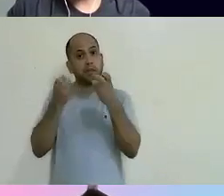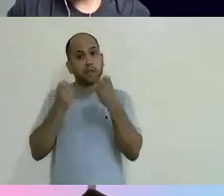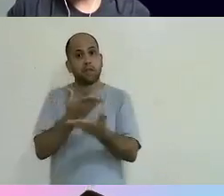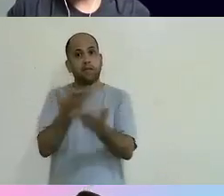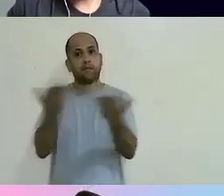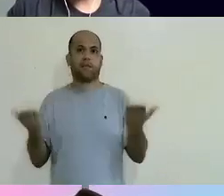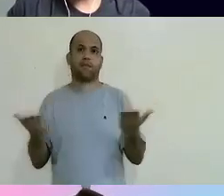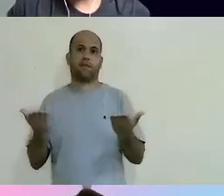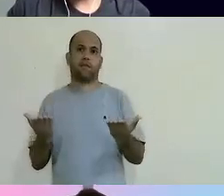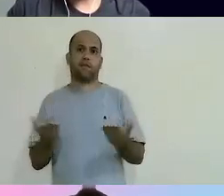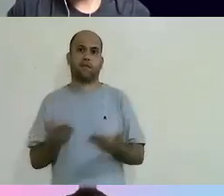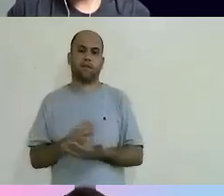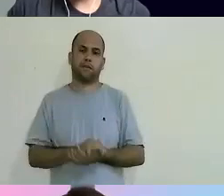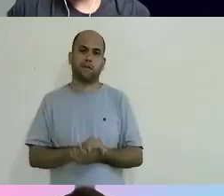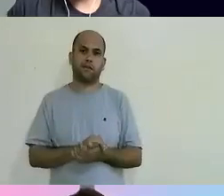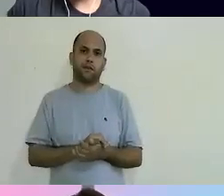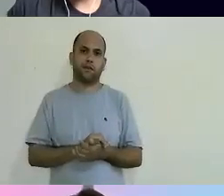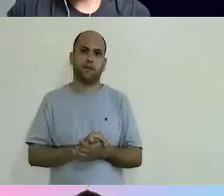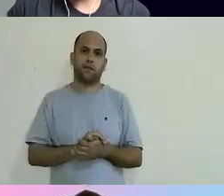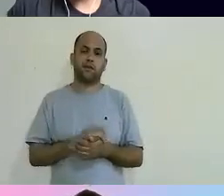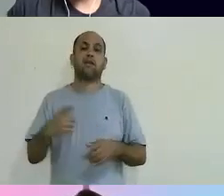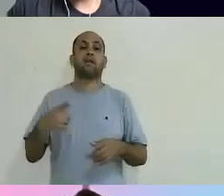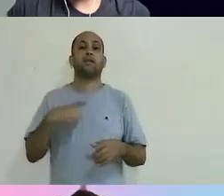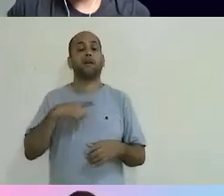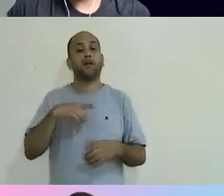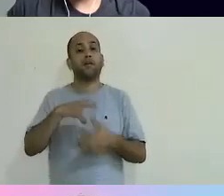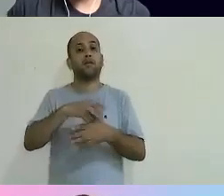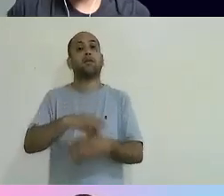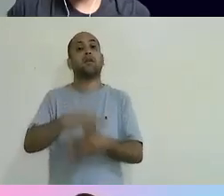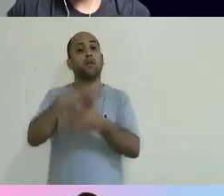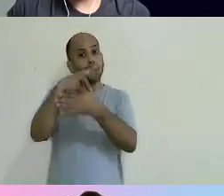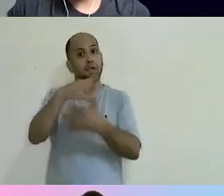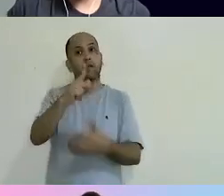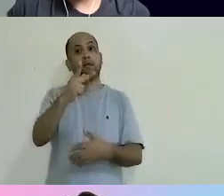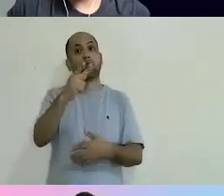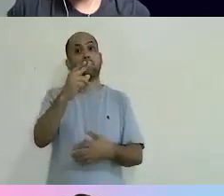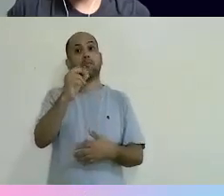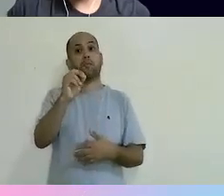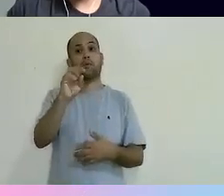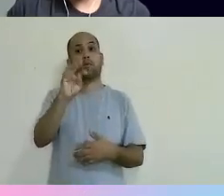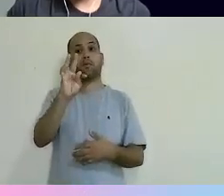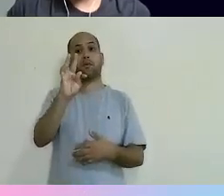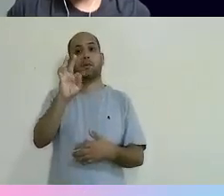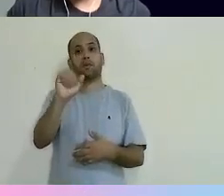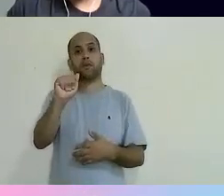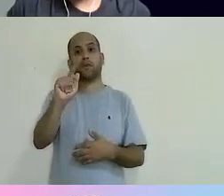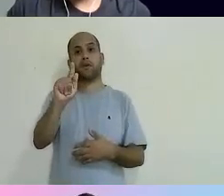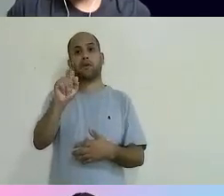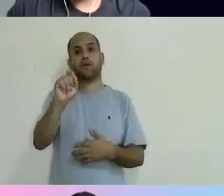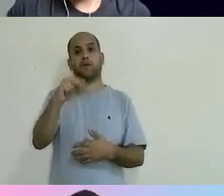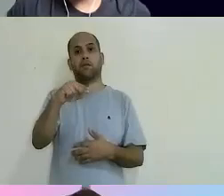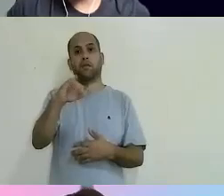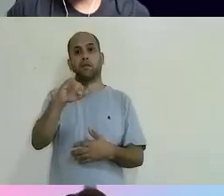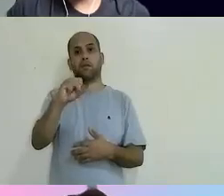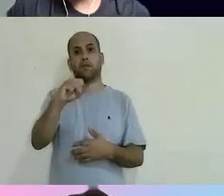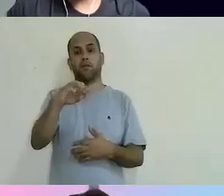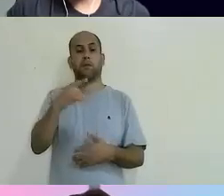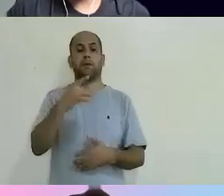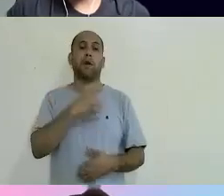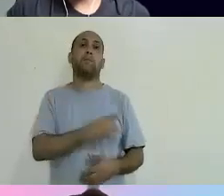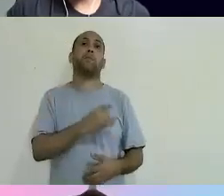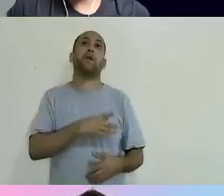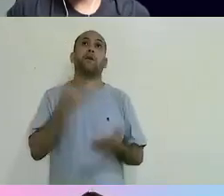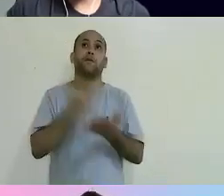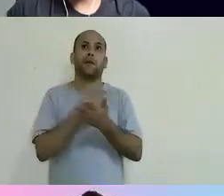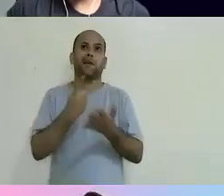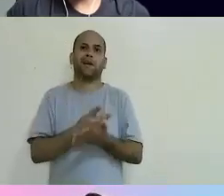vocês. Né? Então, se protagonismo, fazer, agir, mas eu tenho medo, eu posso errar. Poxa, a gente vive num